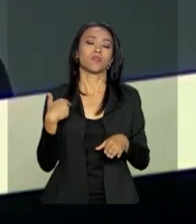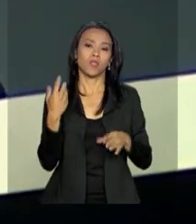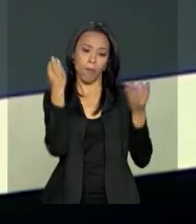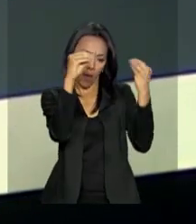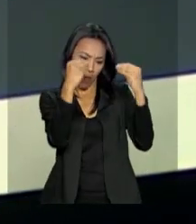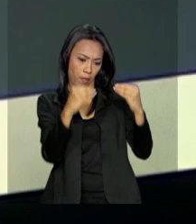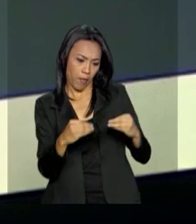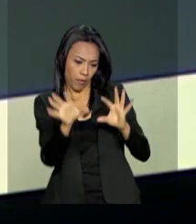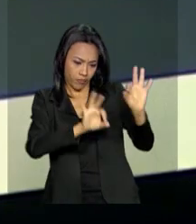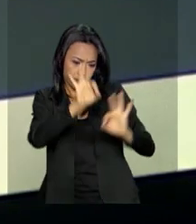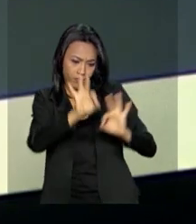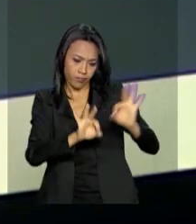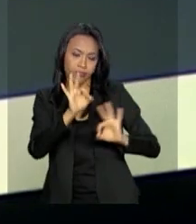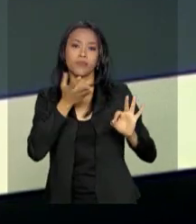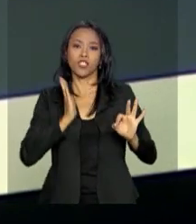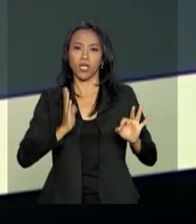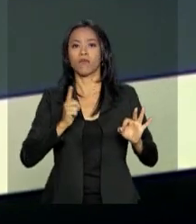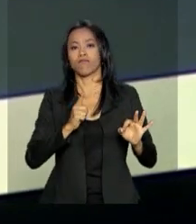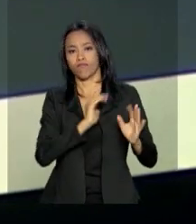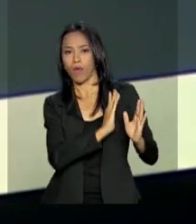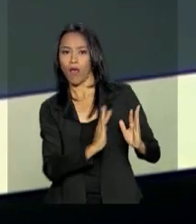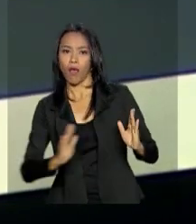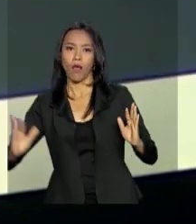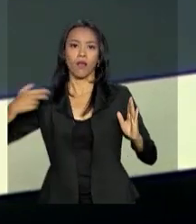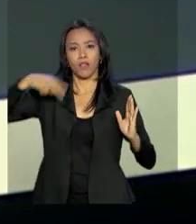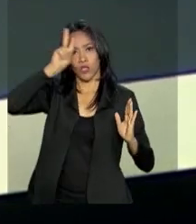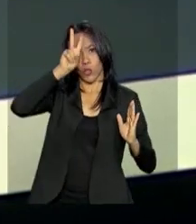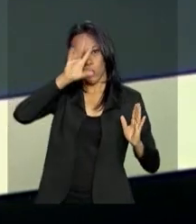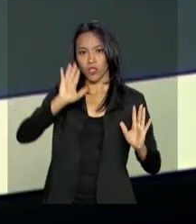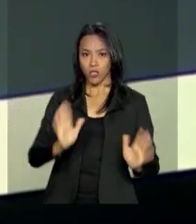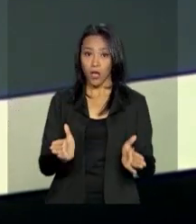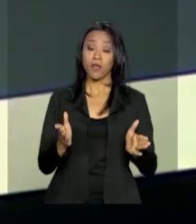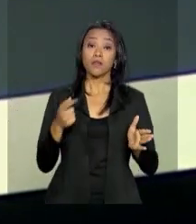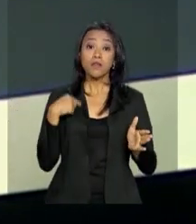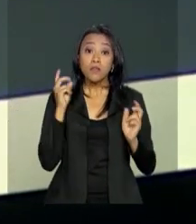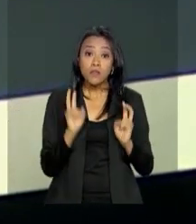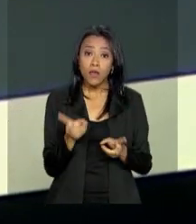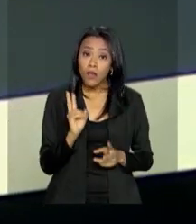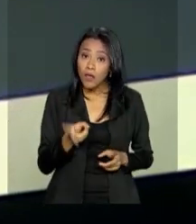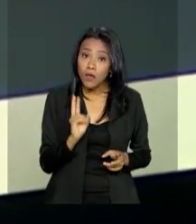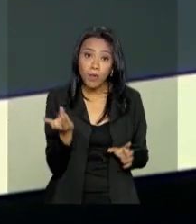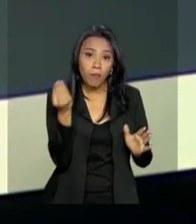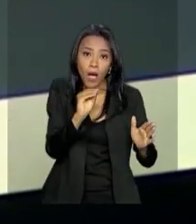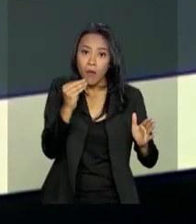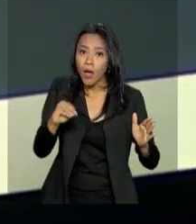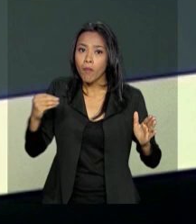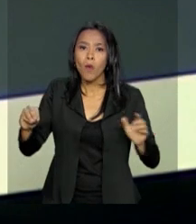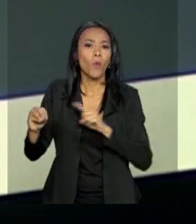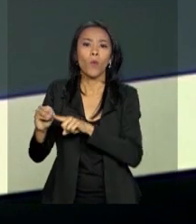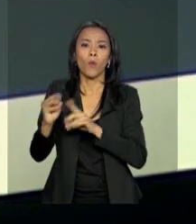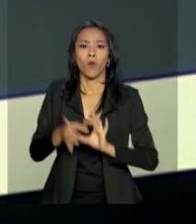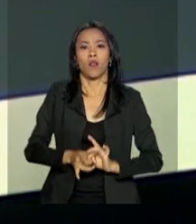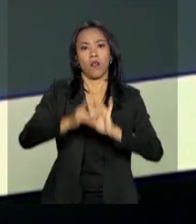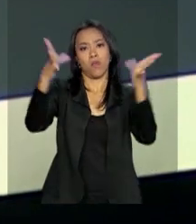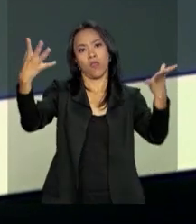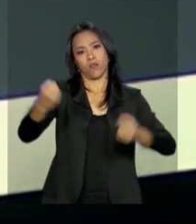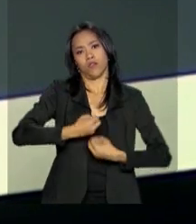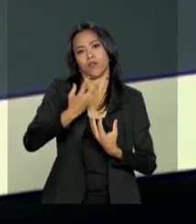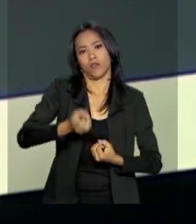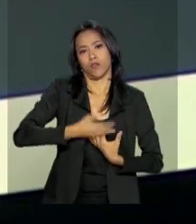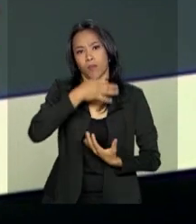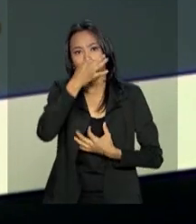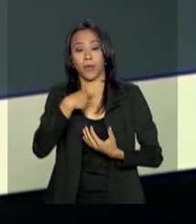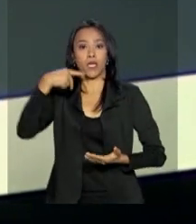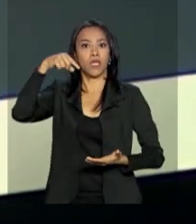que nós tivemos estabeleceram sempre a liberdade de imprensa como uma cláusula